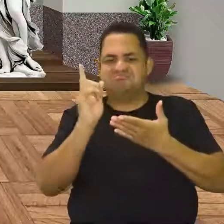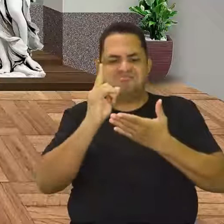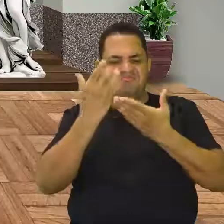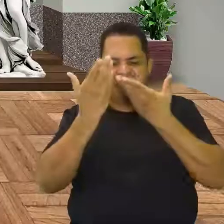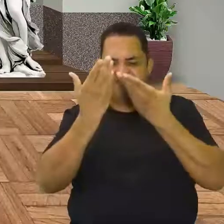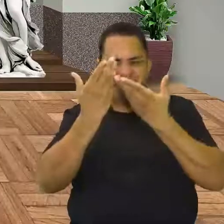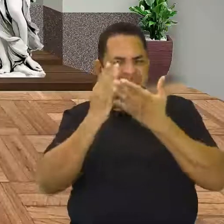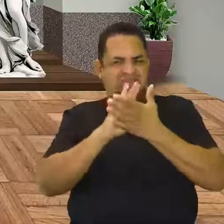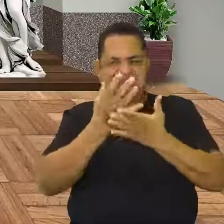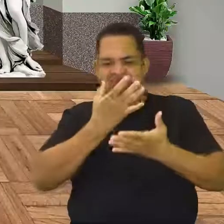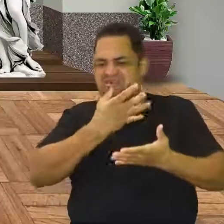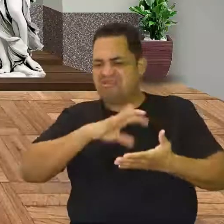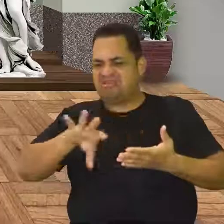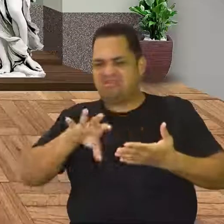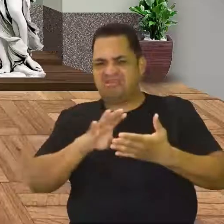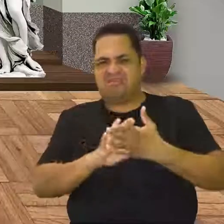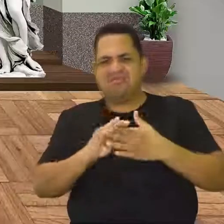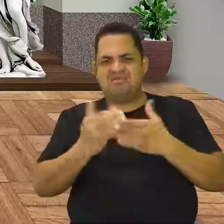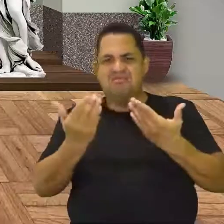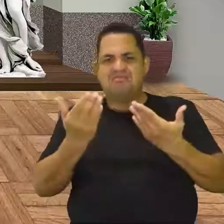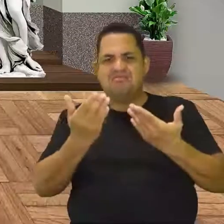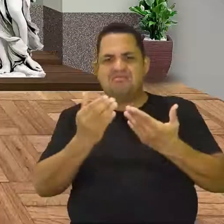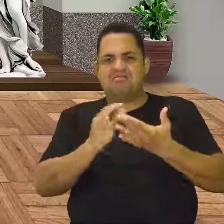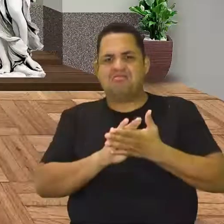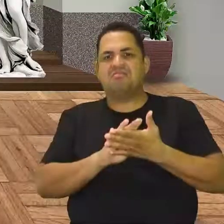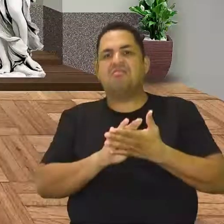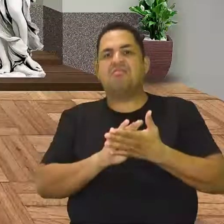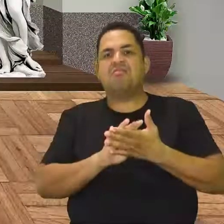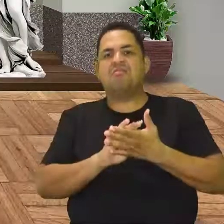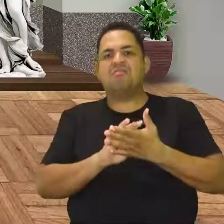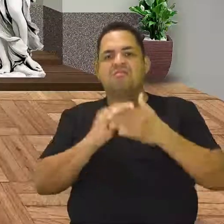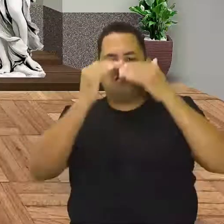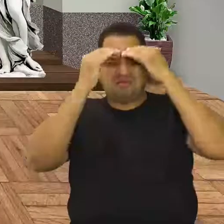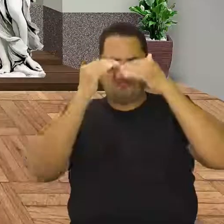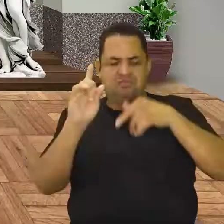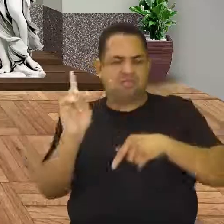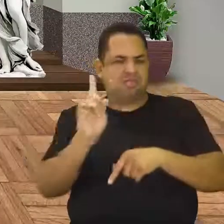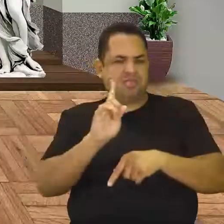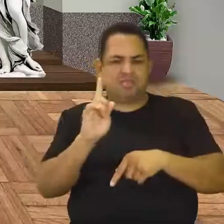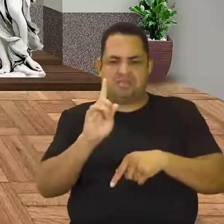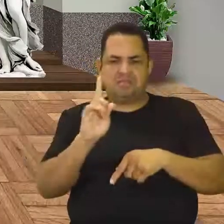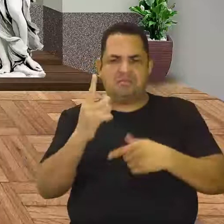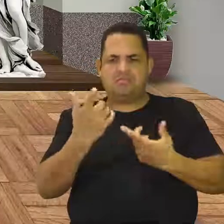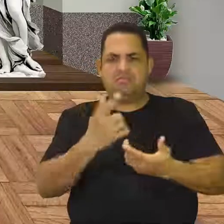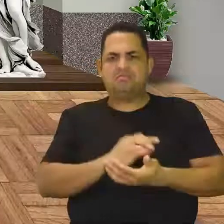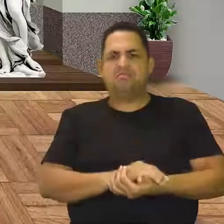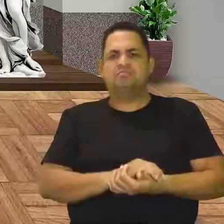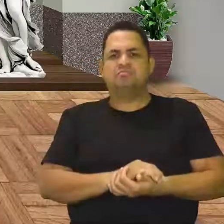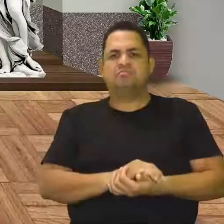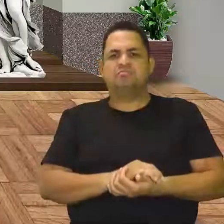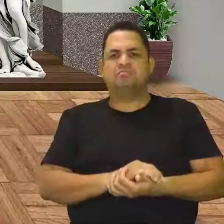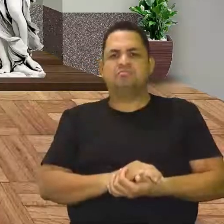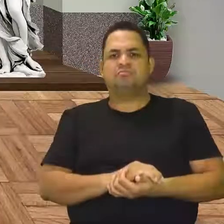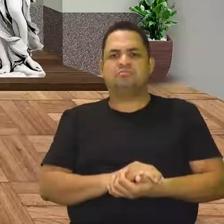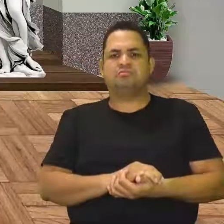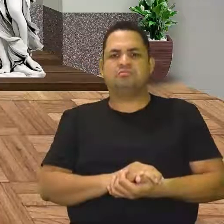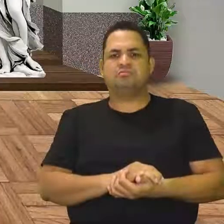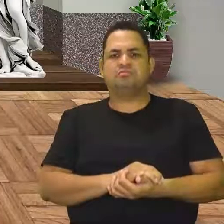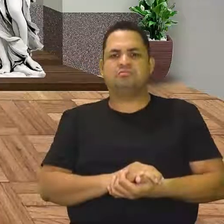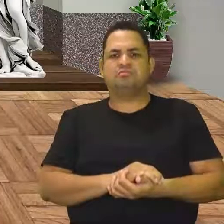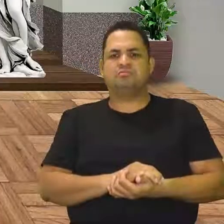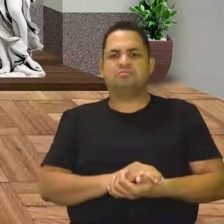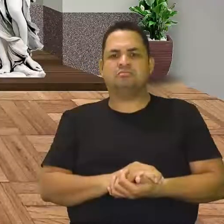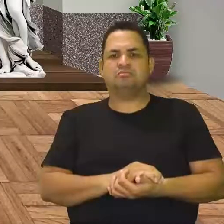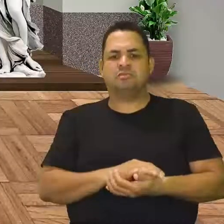colocar em prática o Mein Kampf. Aí, garoto, ele vem igual um trator para cima. O